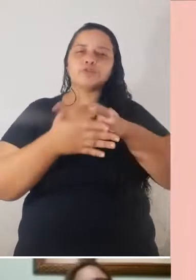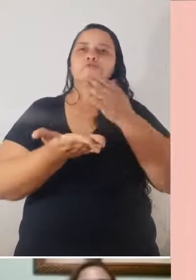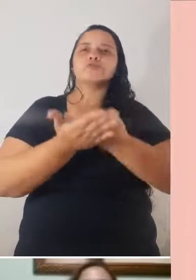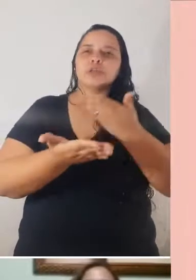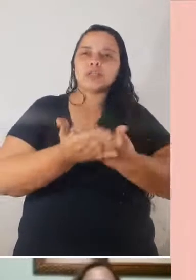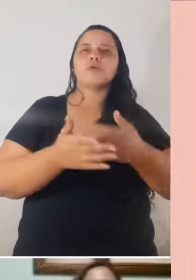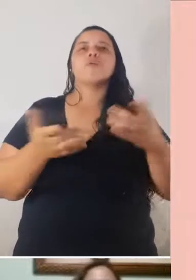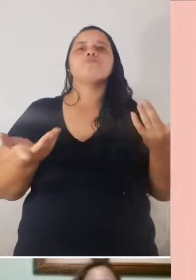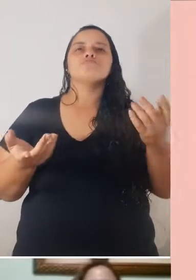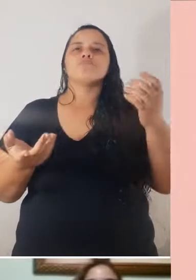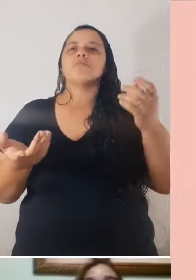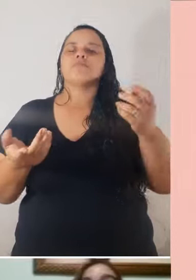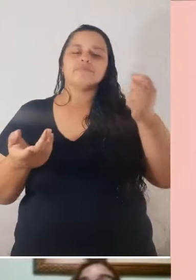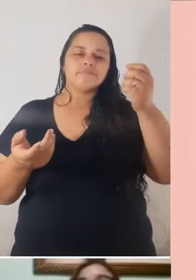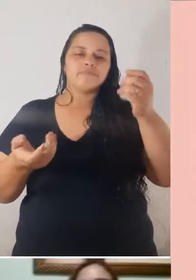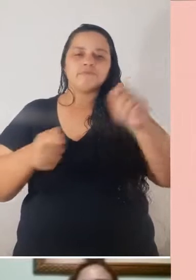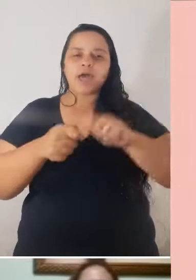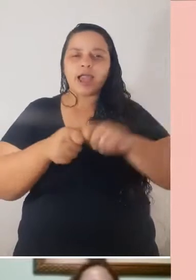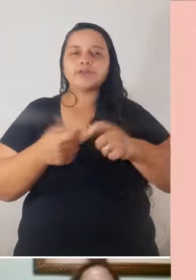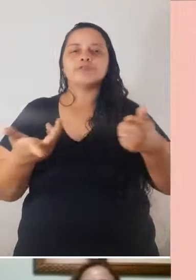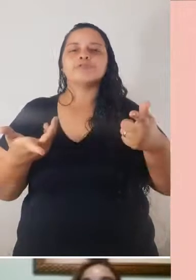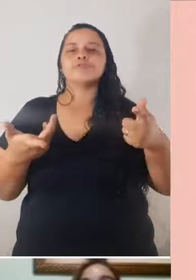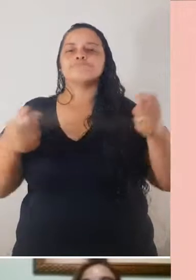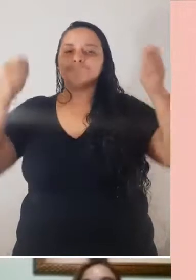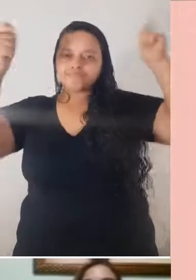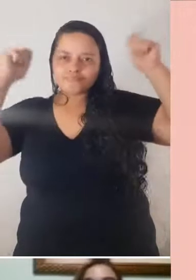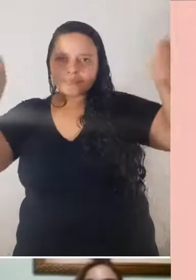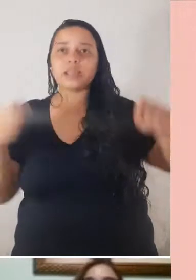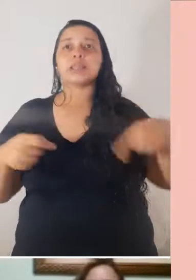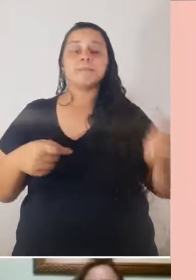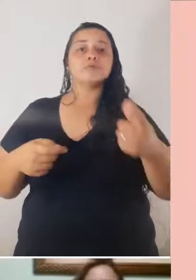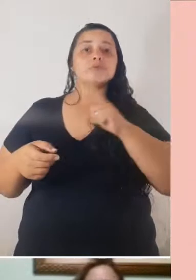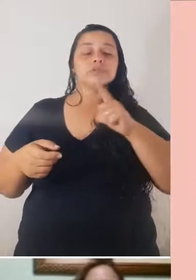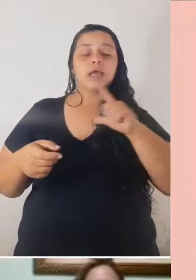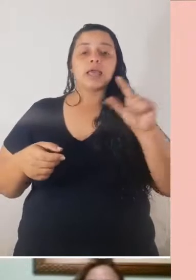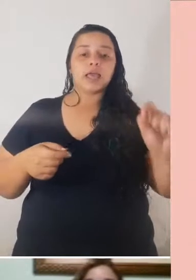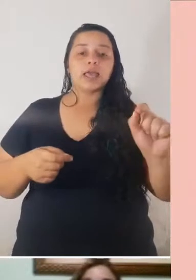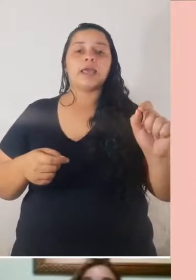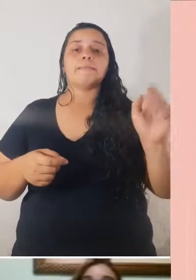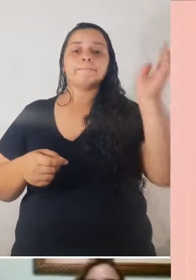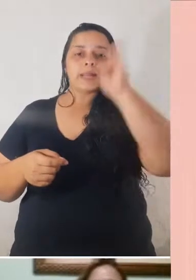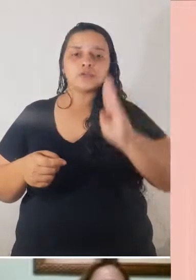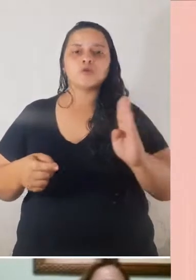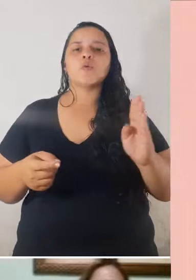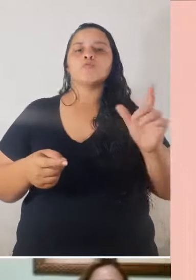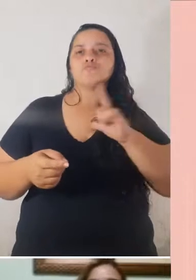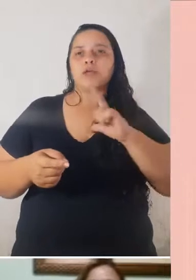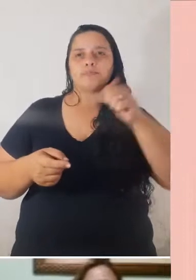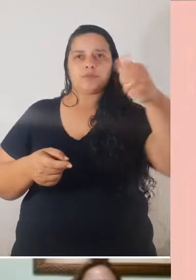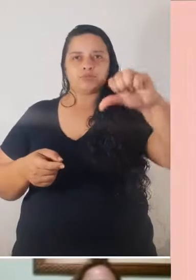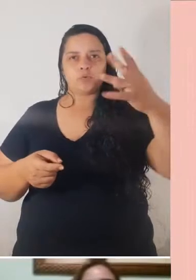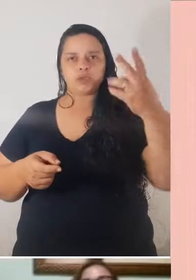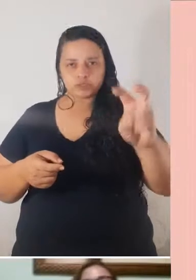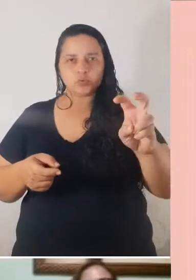há o desfecho da Segunda Guerra Mundial com a vitória dos aliados ao lado de quem o Brasil estava combatendo. Retornam, então, ao Brasil